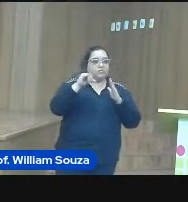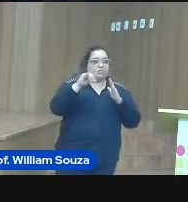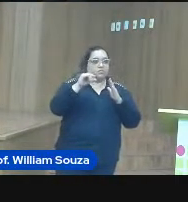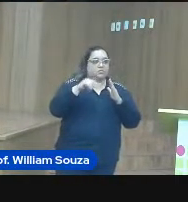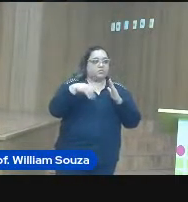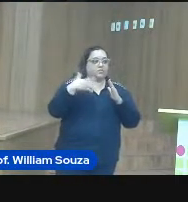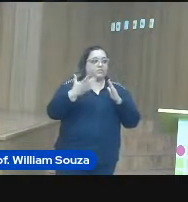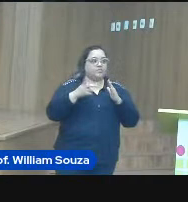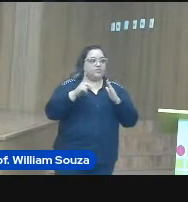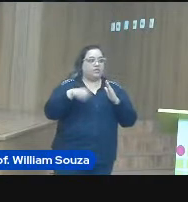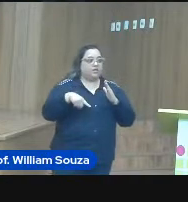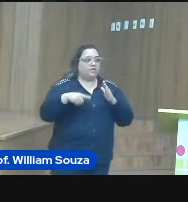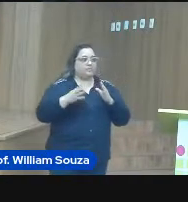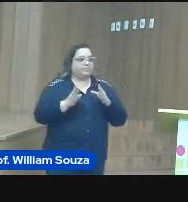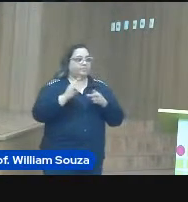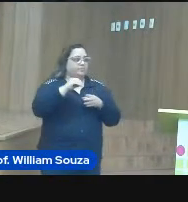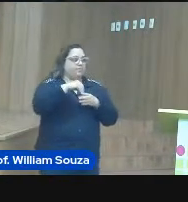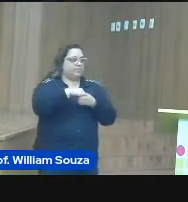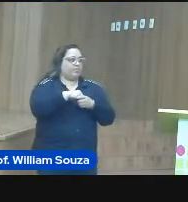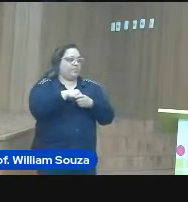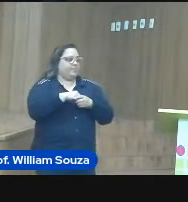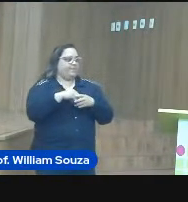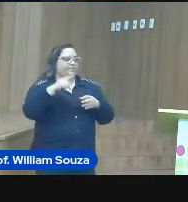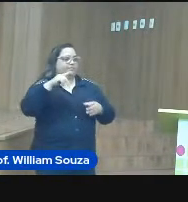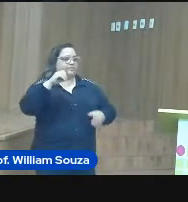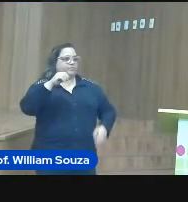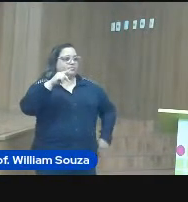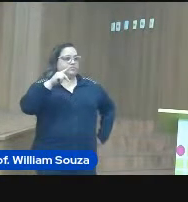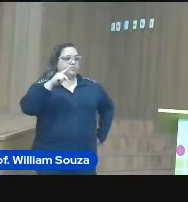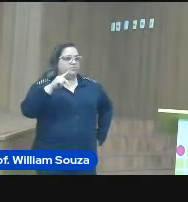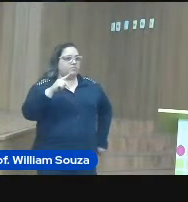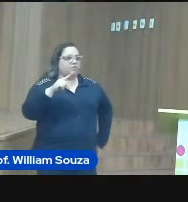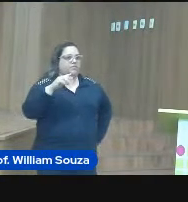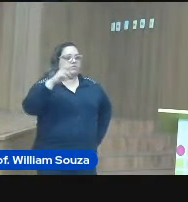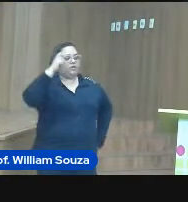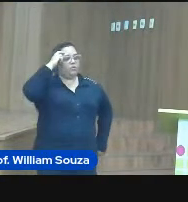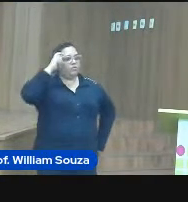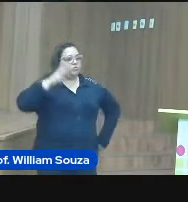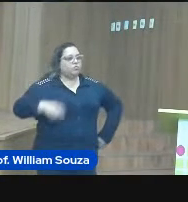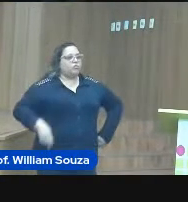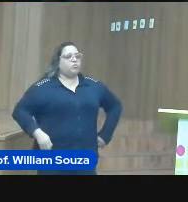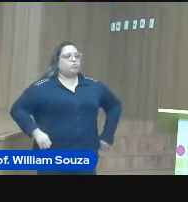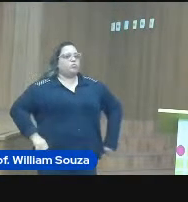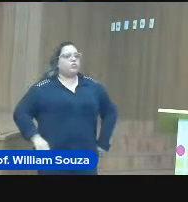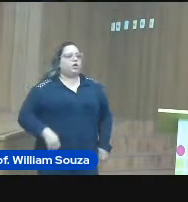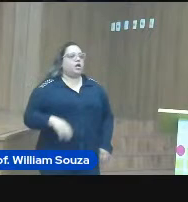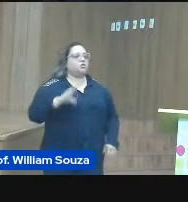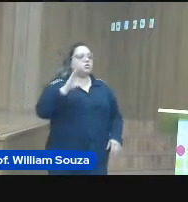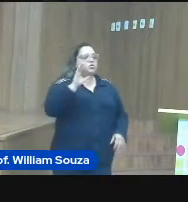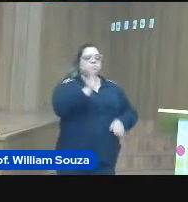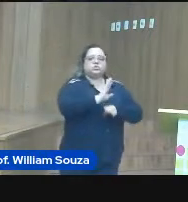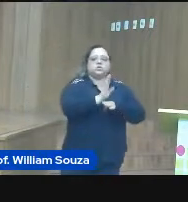que entraram pro pop da cultura, do cinema, da televisão da época, tá?